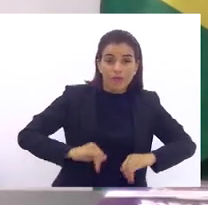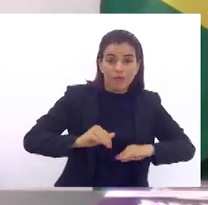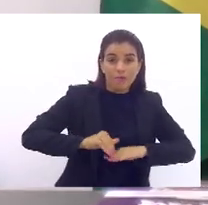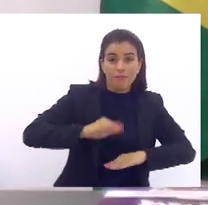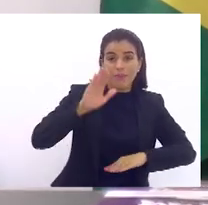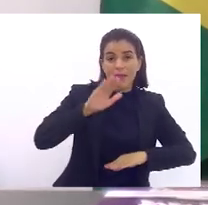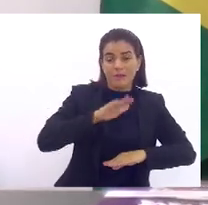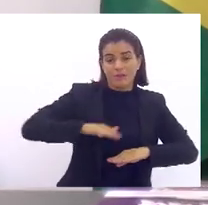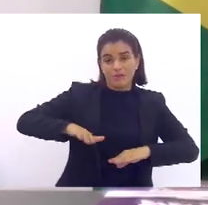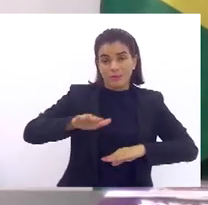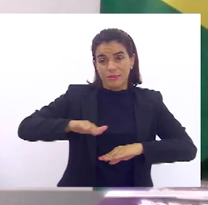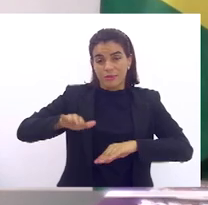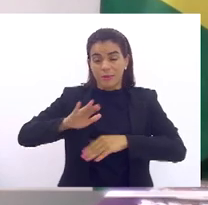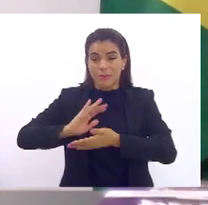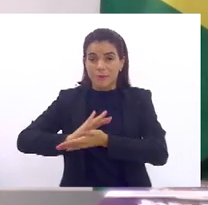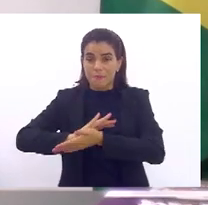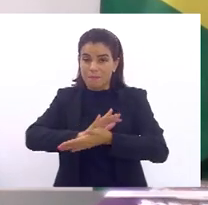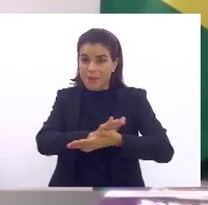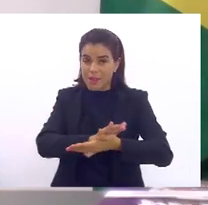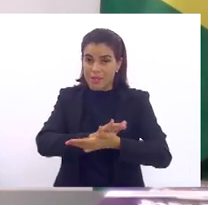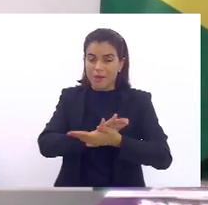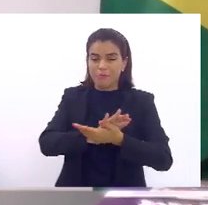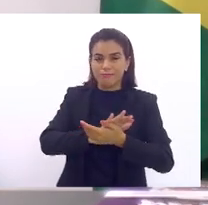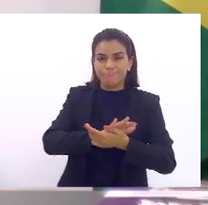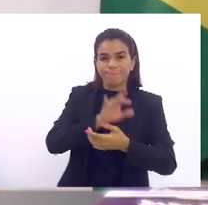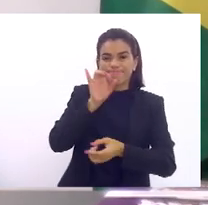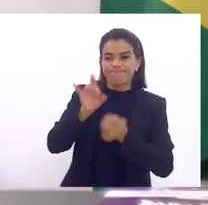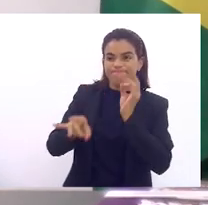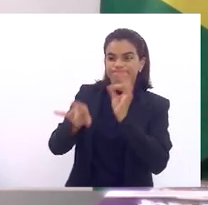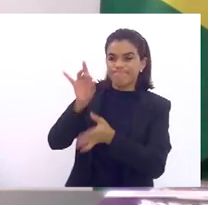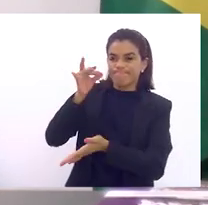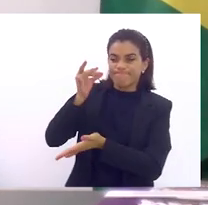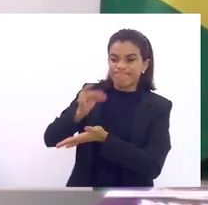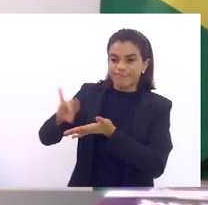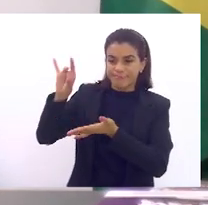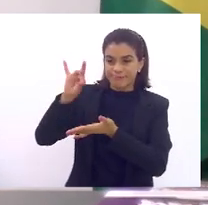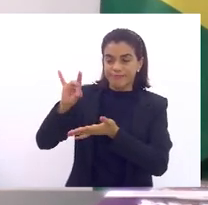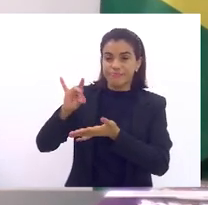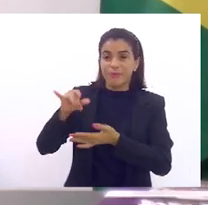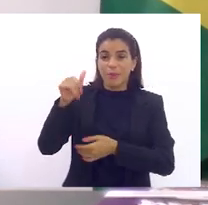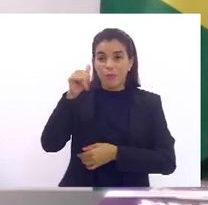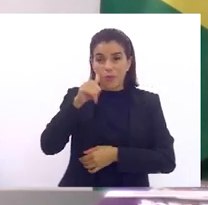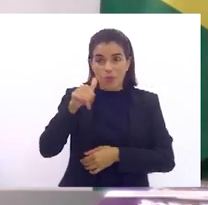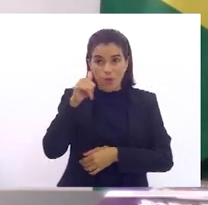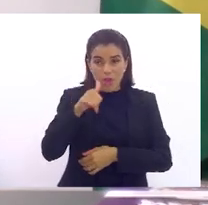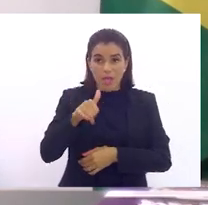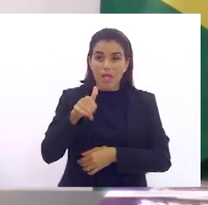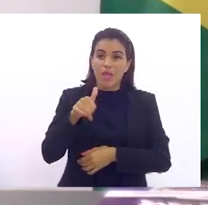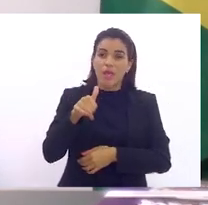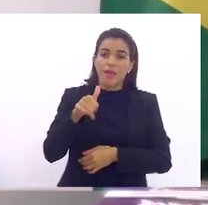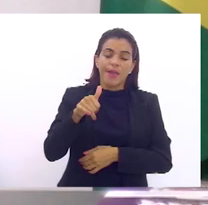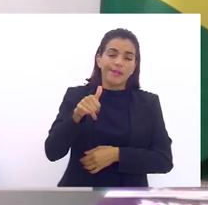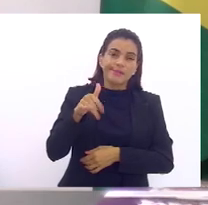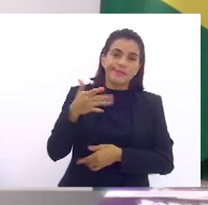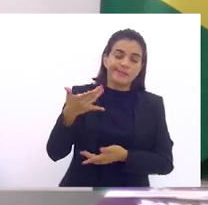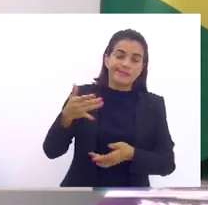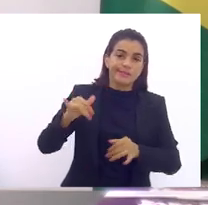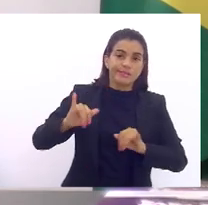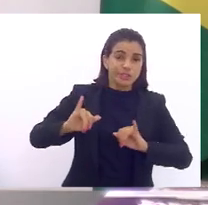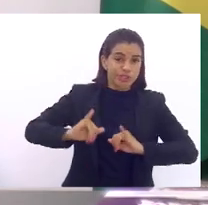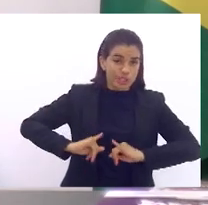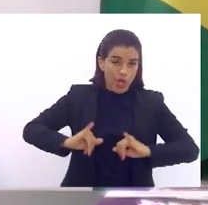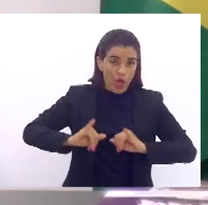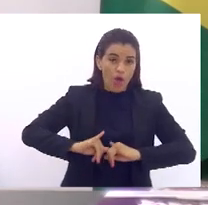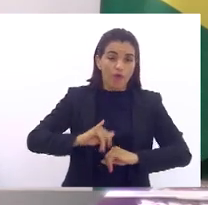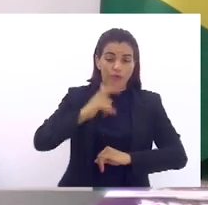dessas desses preconceitos dessas discriminações então são mulheres que eh sofrem por já por serem